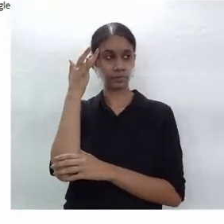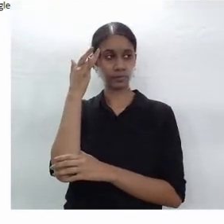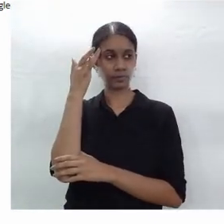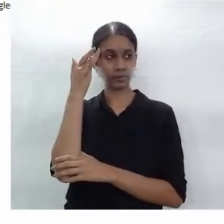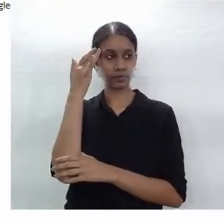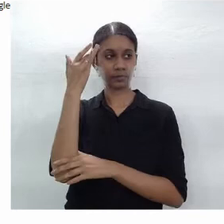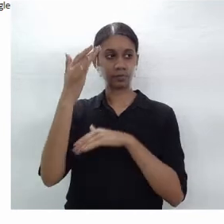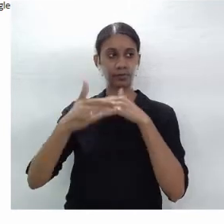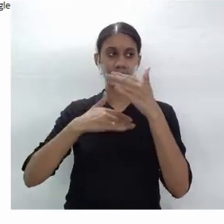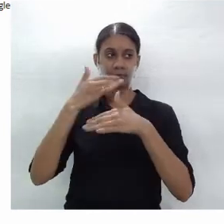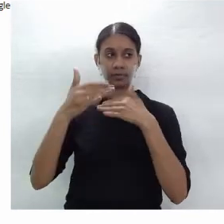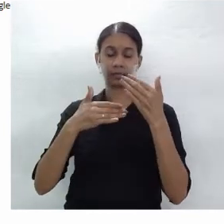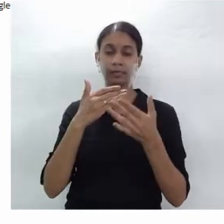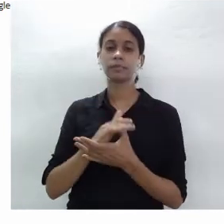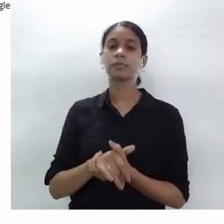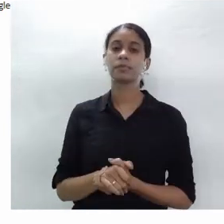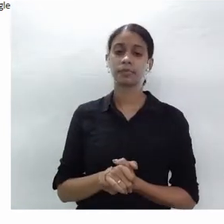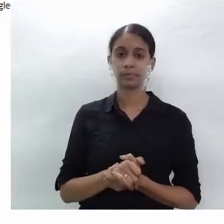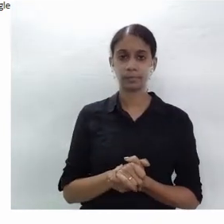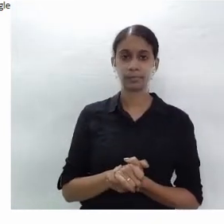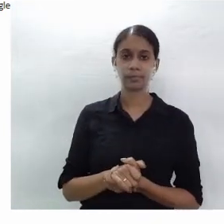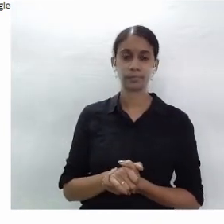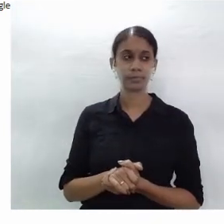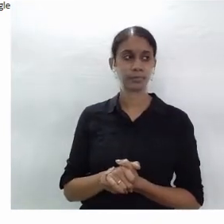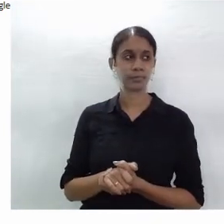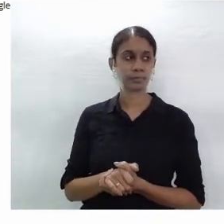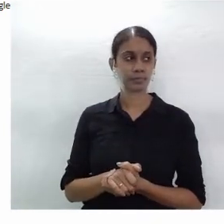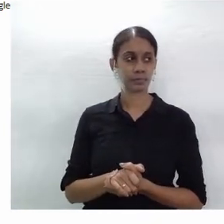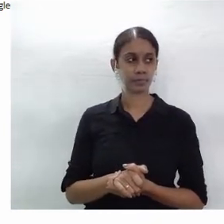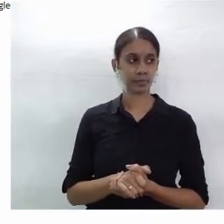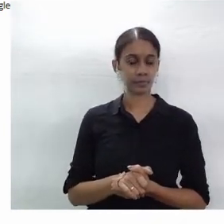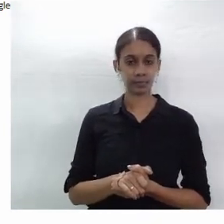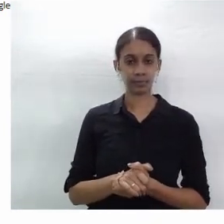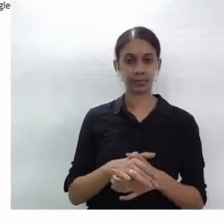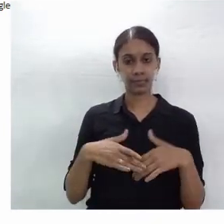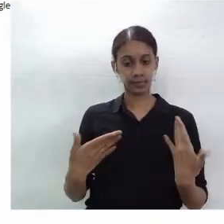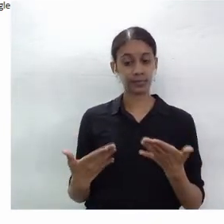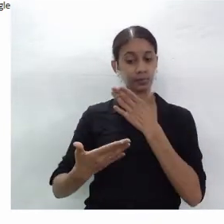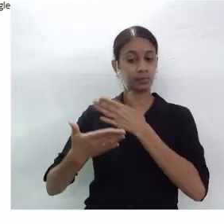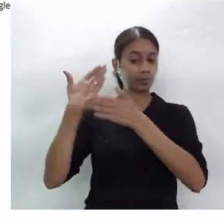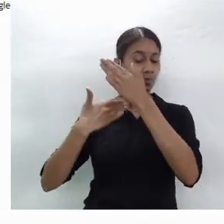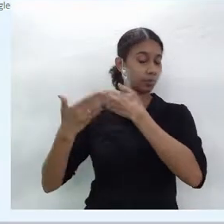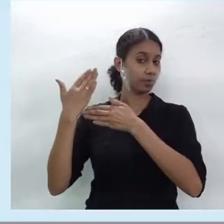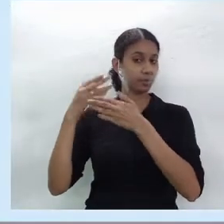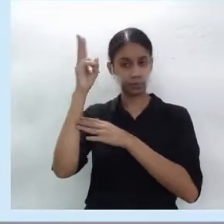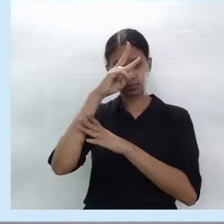tempo histórico. Tá? Então, esse